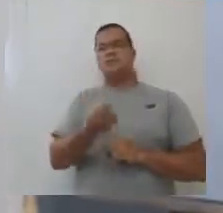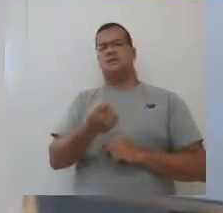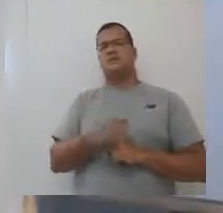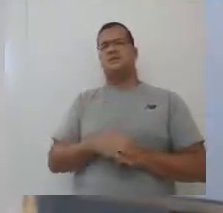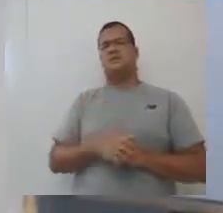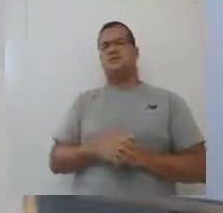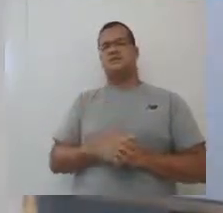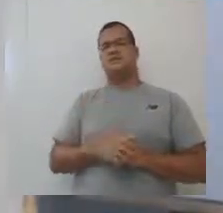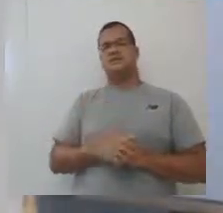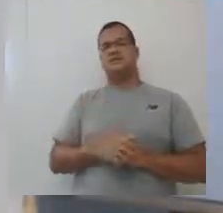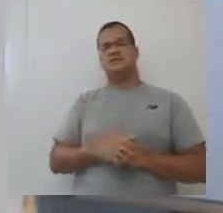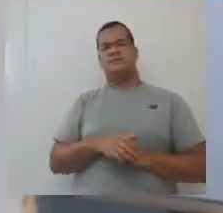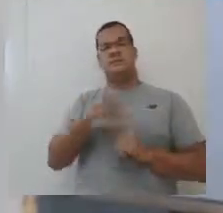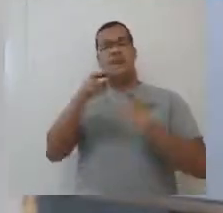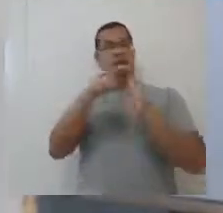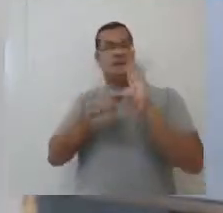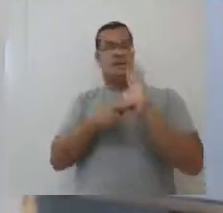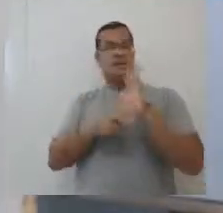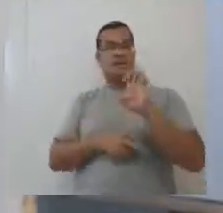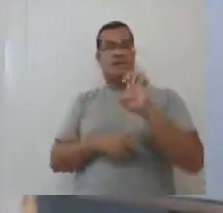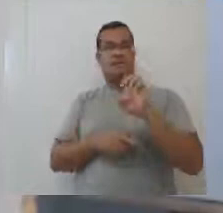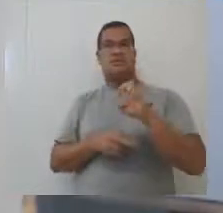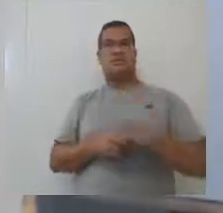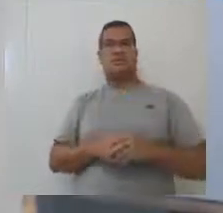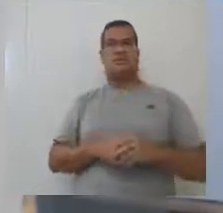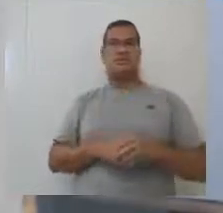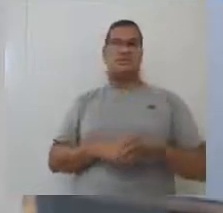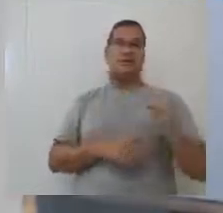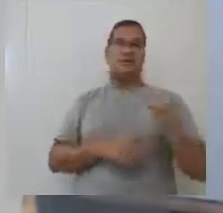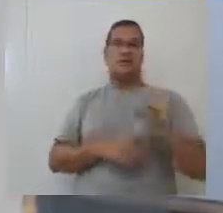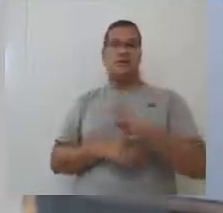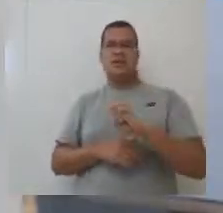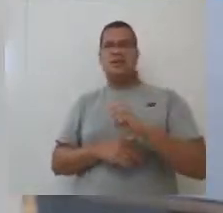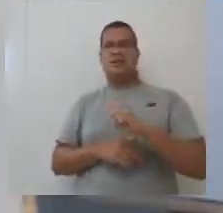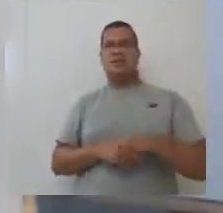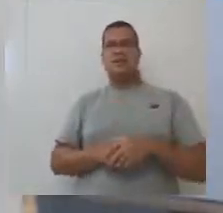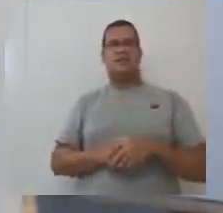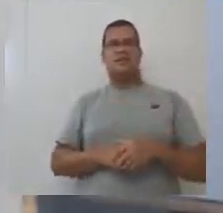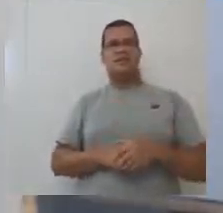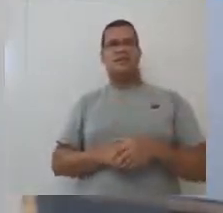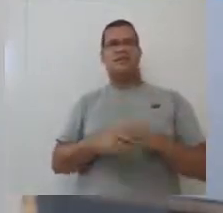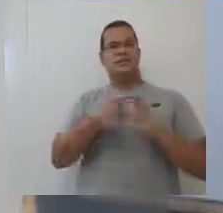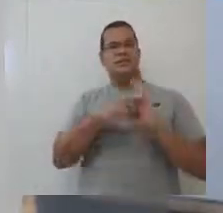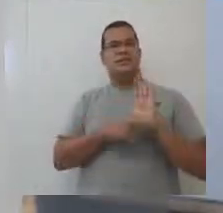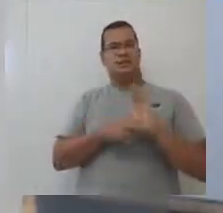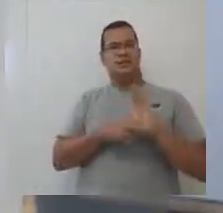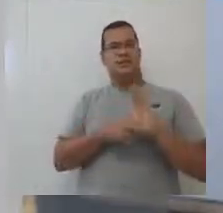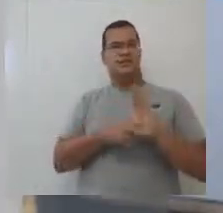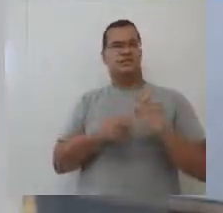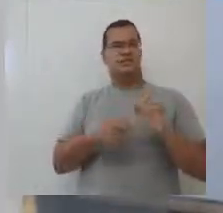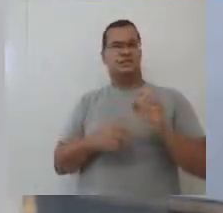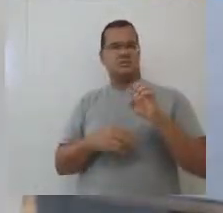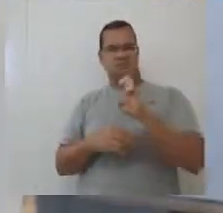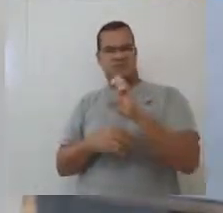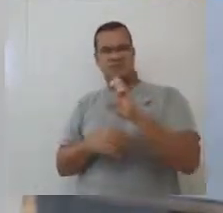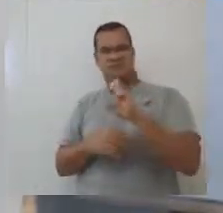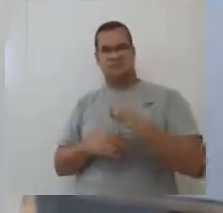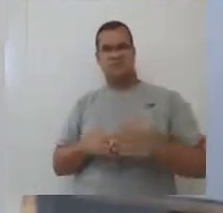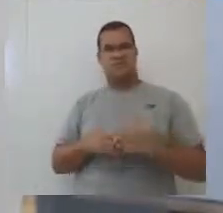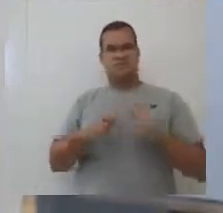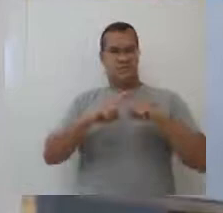Regra do E. Tranquilo? AE. Ó, é, rimou. AE. Tranquilo? Regra do I. Multiplicação.